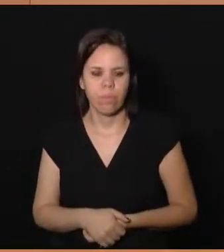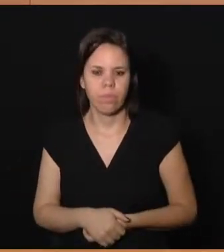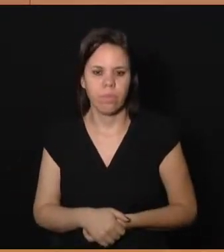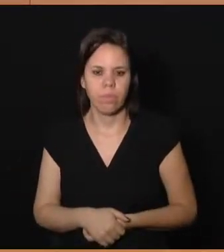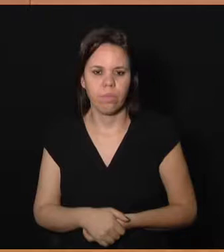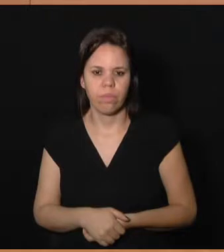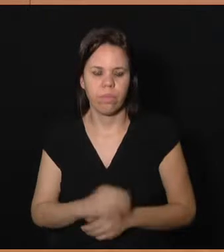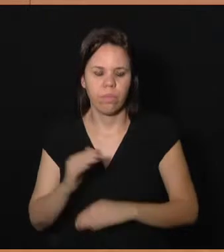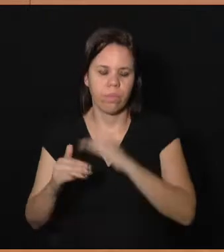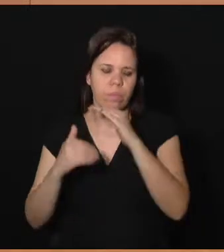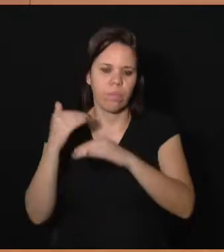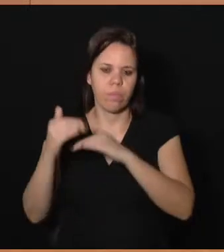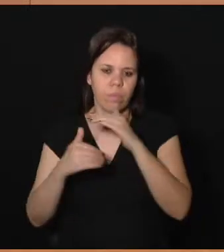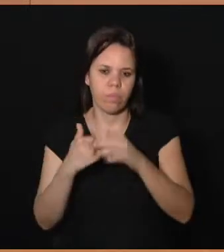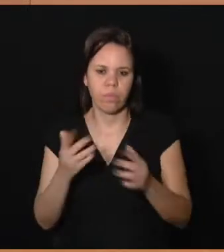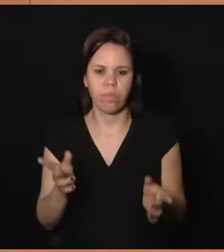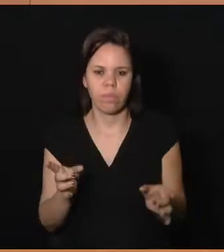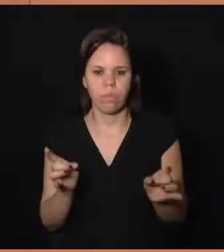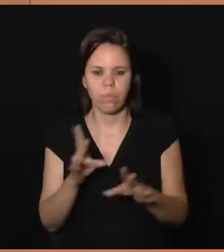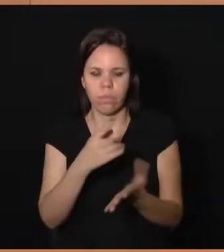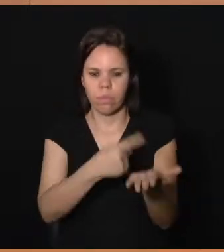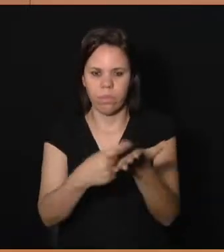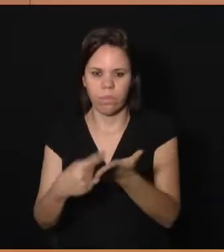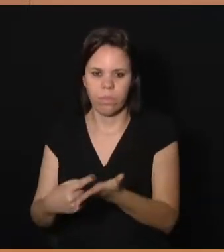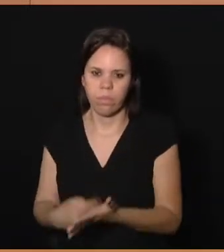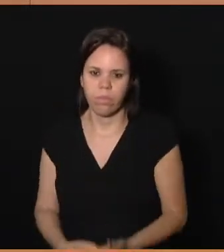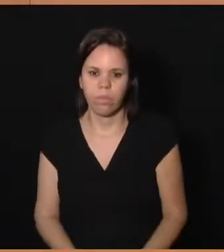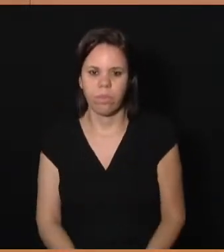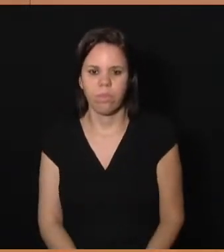de desenvolvimento, né, de fechamento dos acordos realmente.